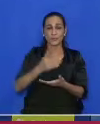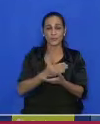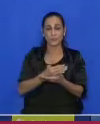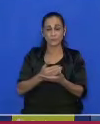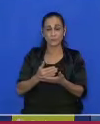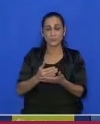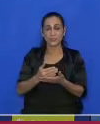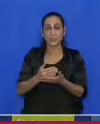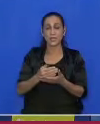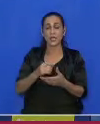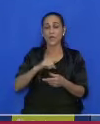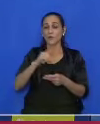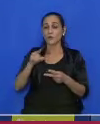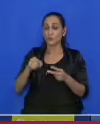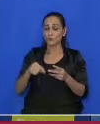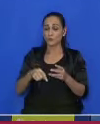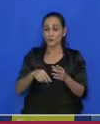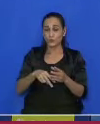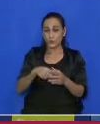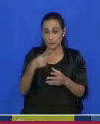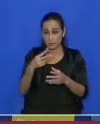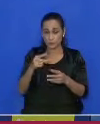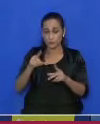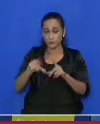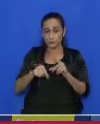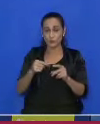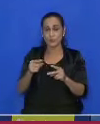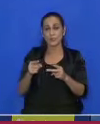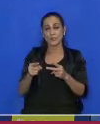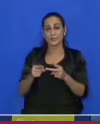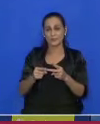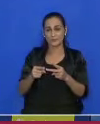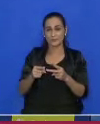então realizar o segundo sorteio.